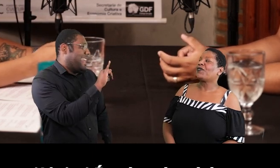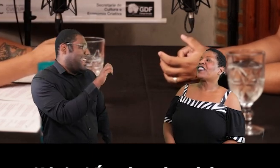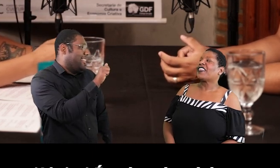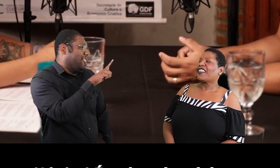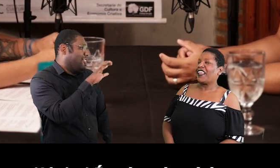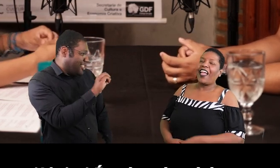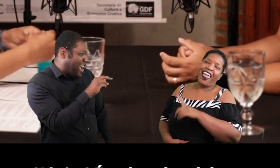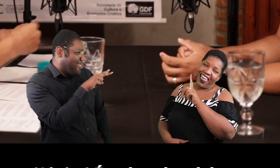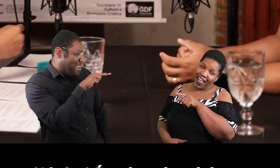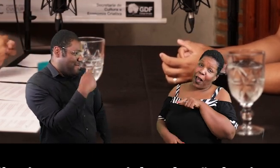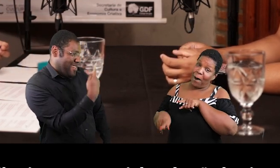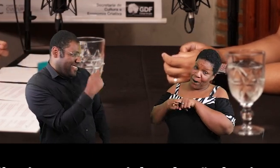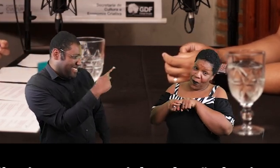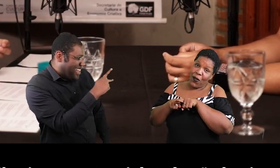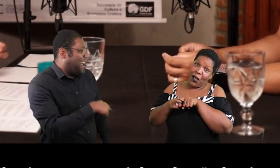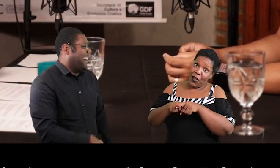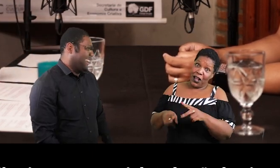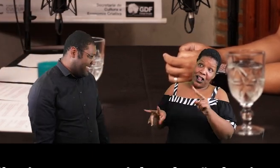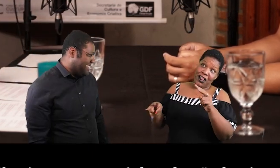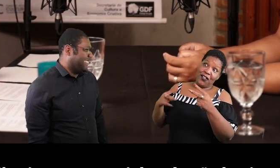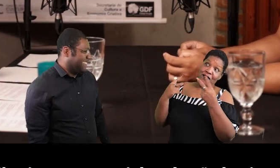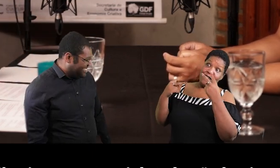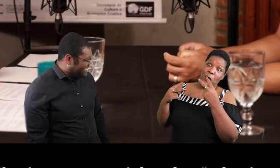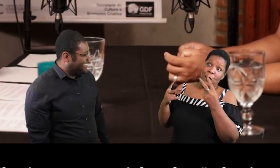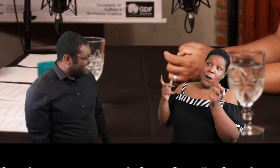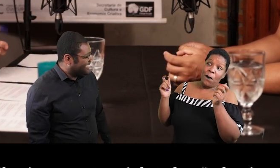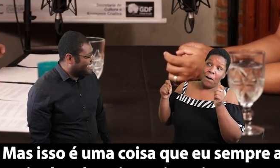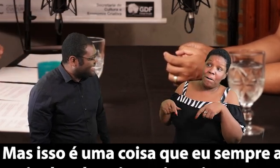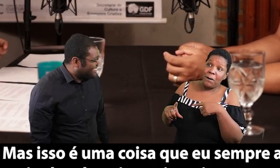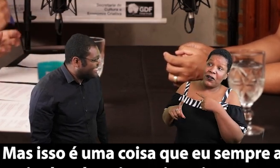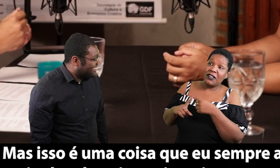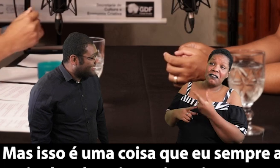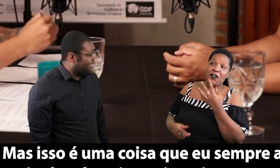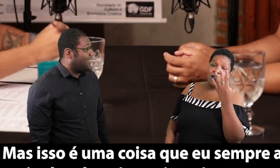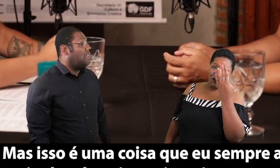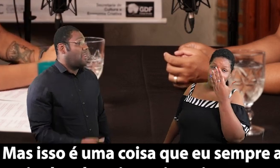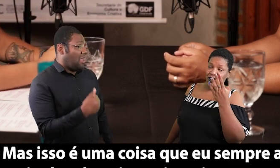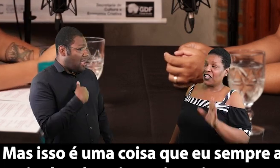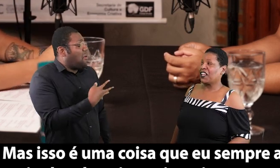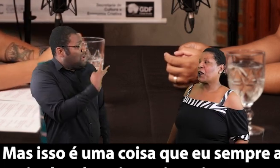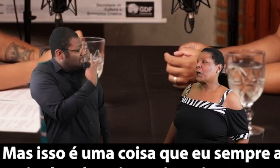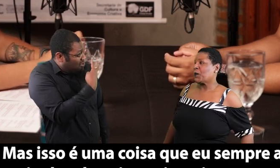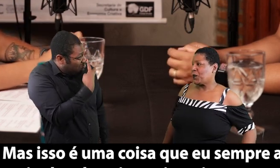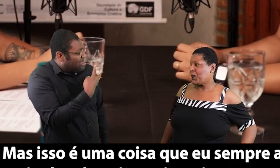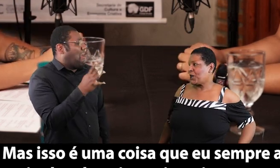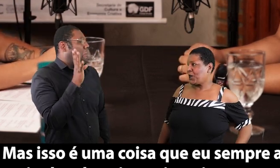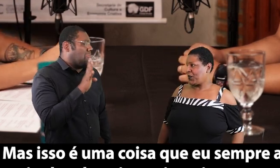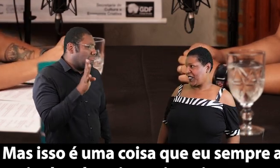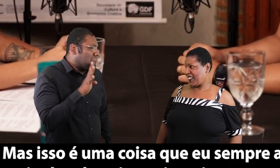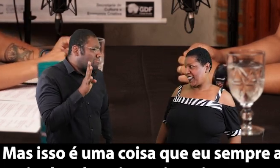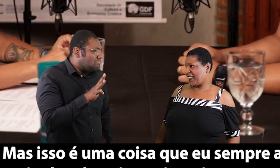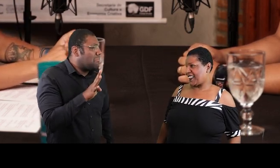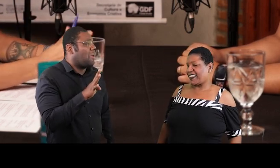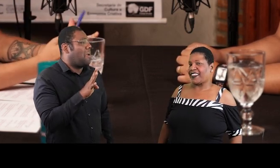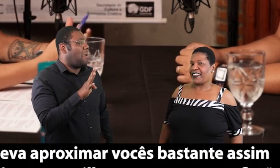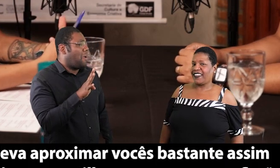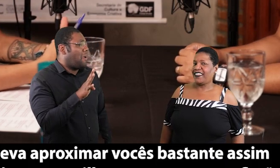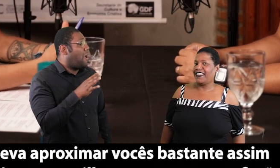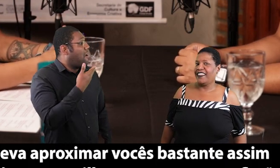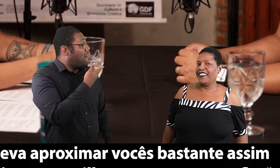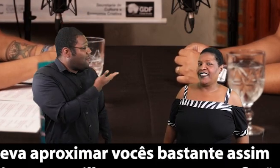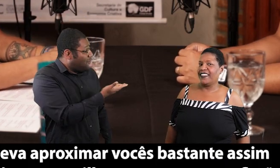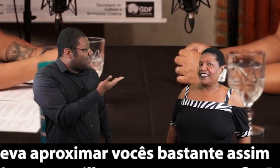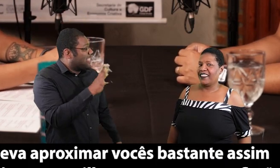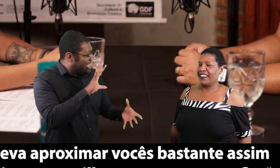culpa dele. Ele viu um potencial onde não havia. Mas isso é uma coisa que eu sempre achei muito legal, assim. Eu imagino que isso deve